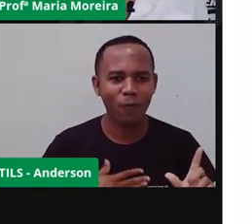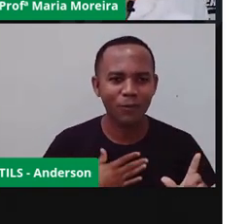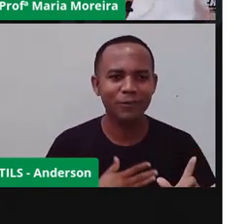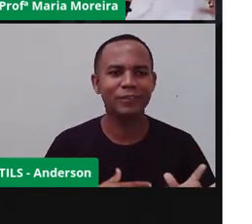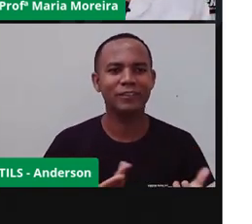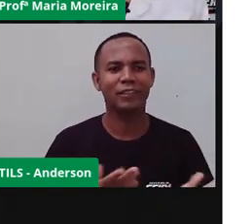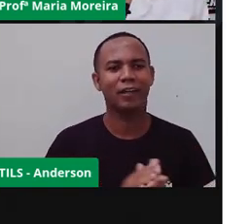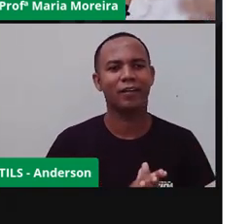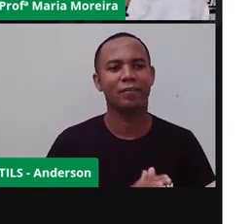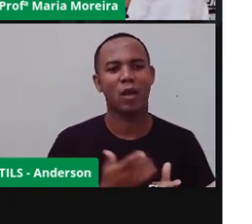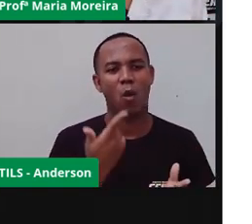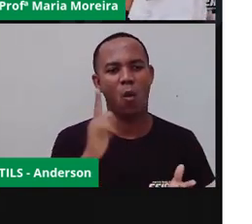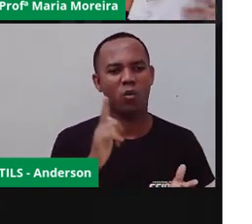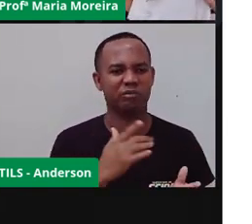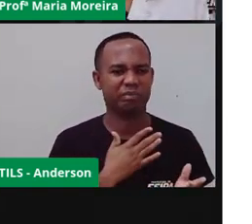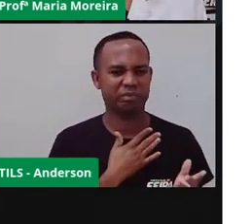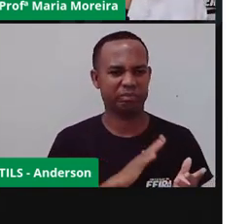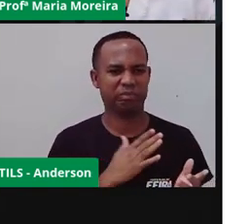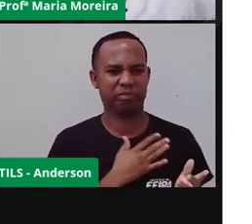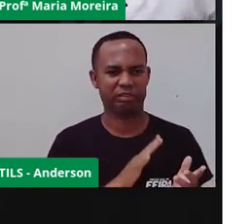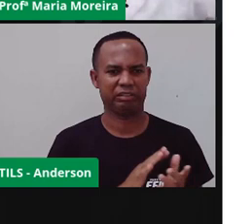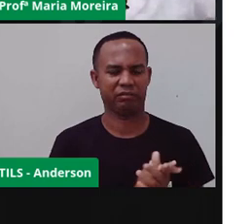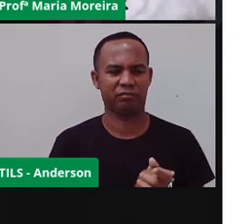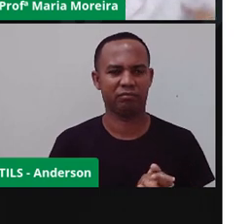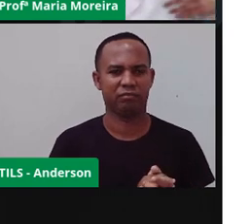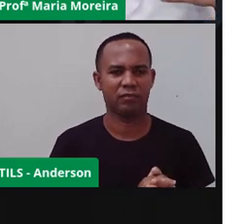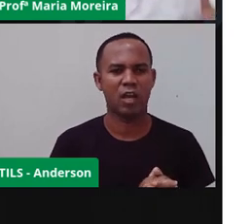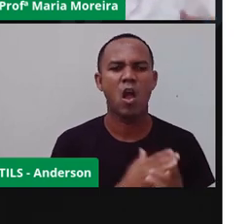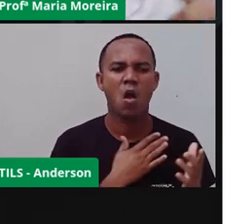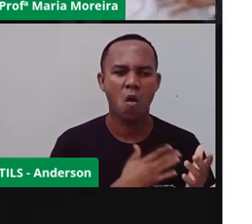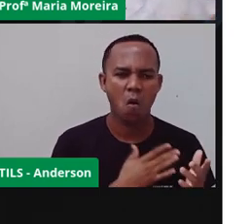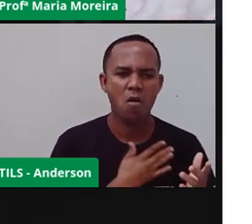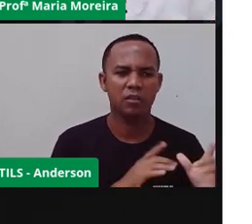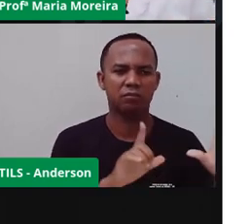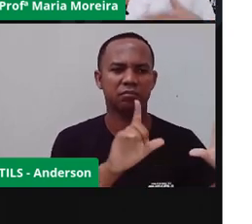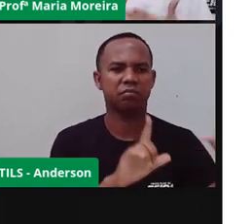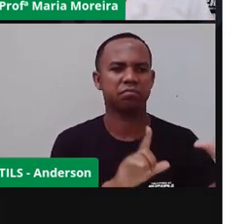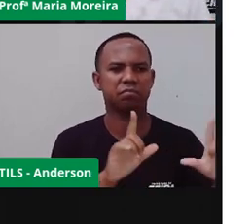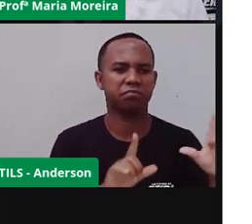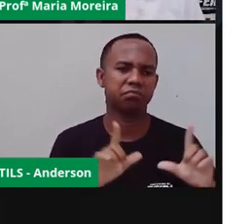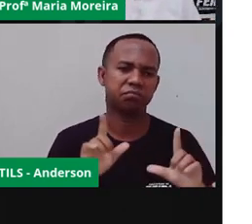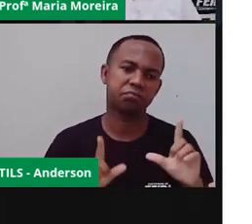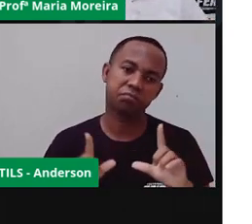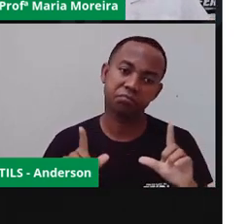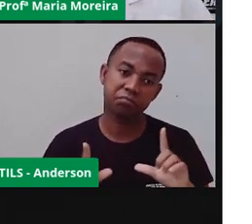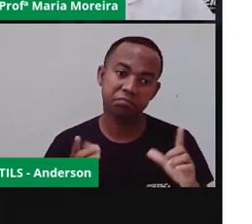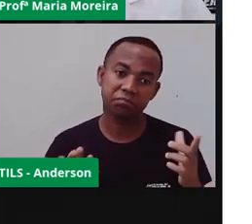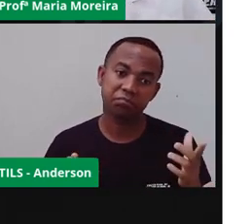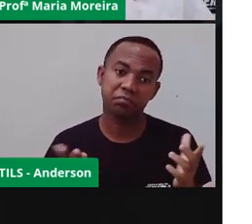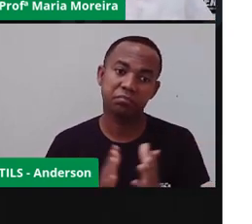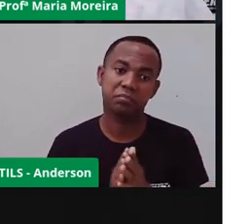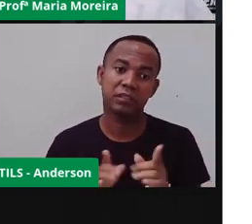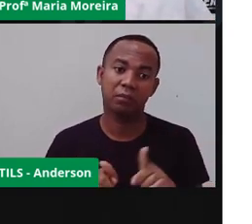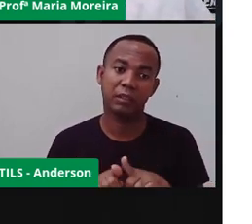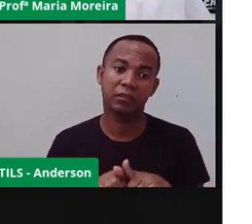lá nos sites aparecem várias matérias dizendo: olha, eu gostei do filme por isso, por isso, por isso, olha, não gostei por isso, isso e